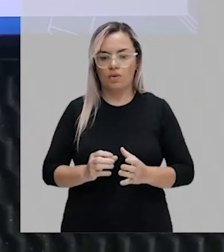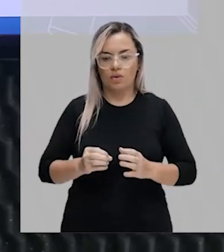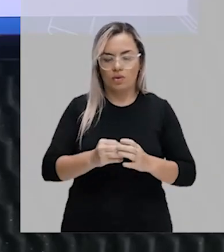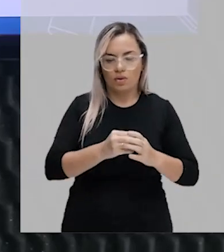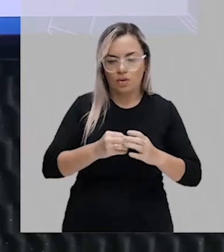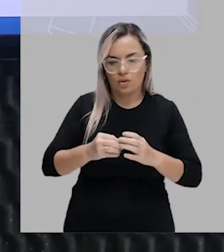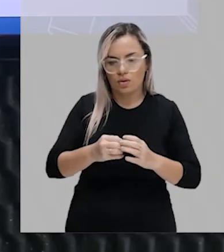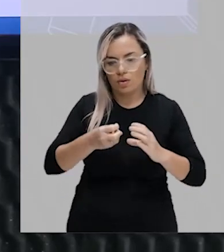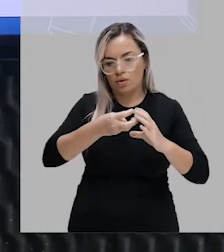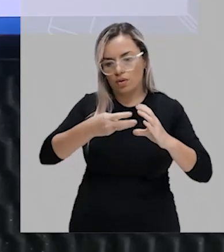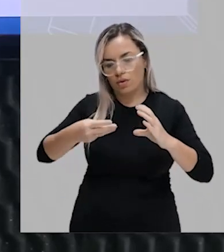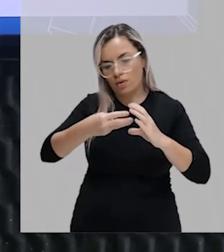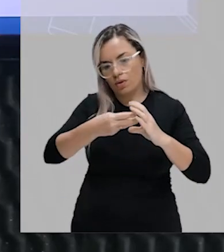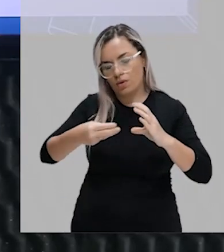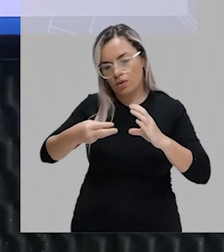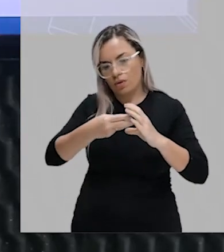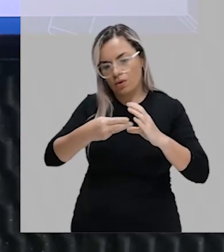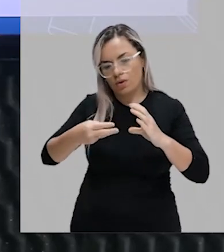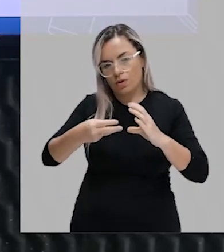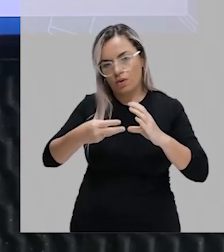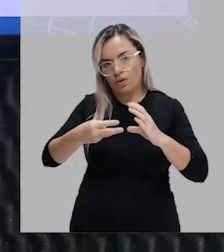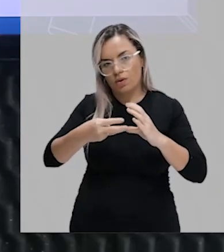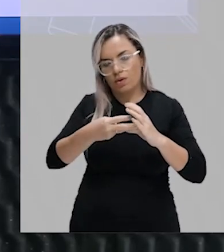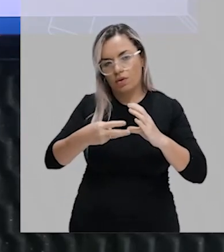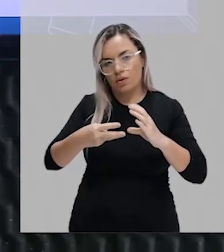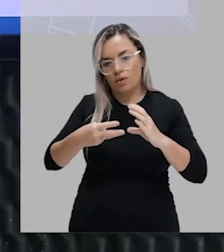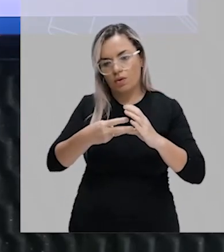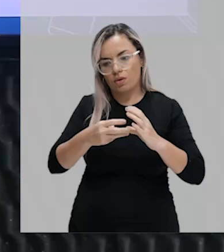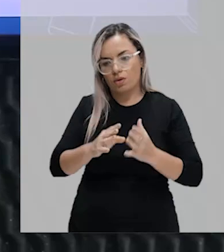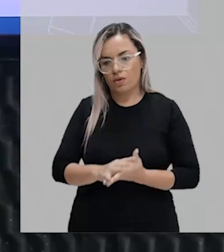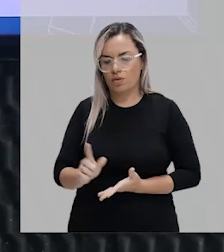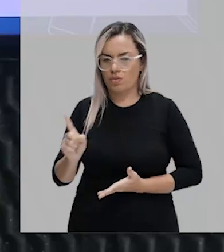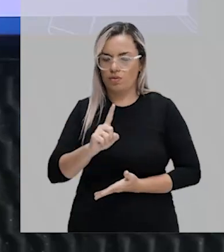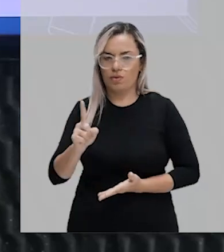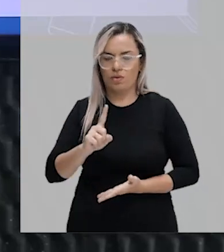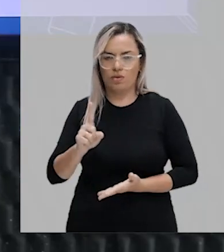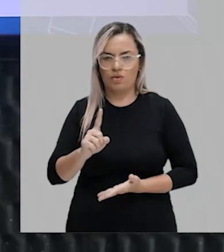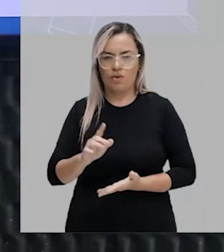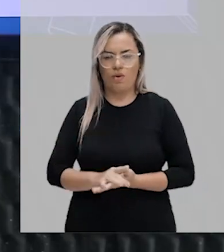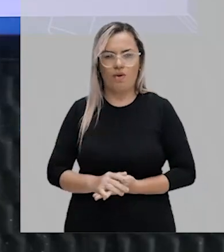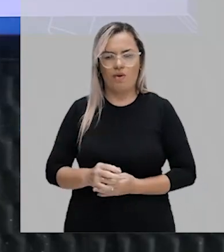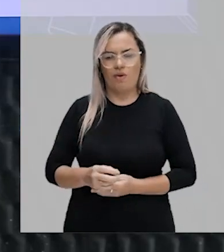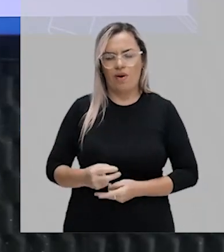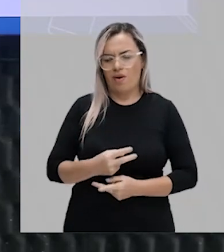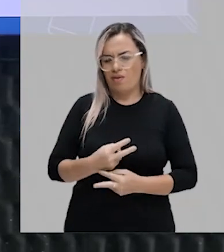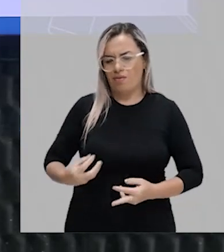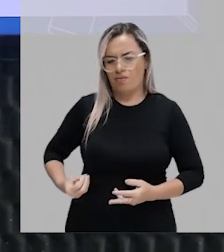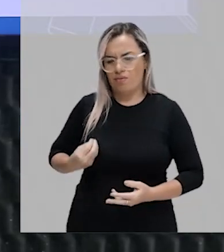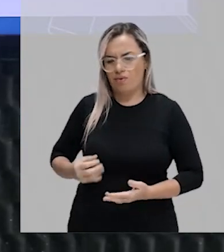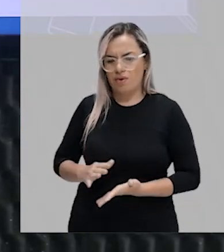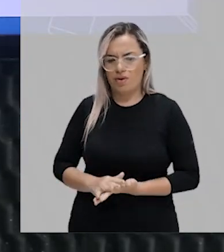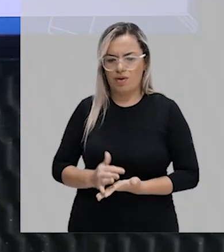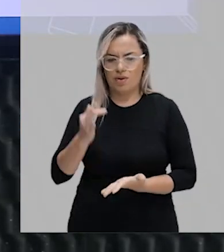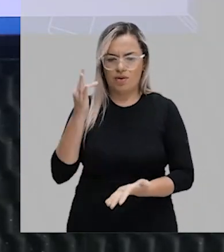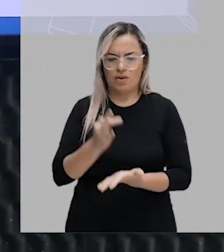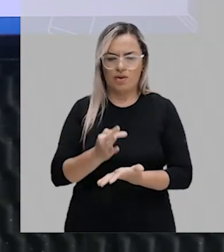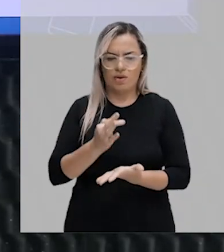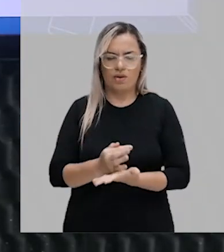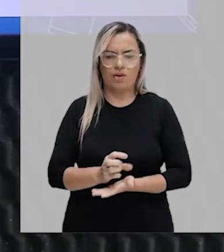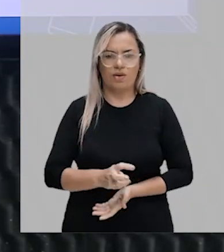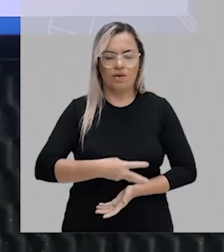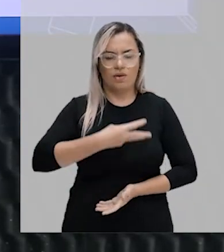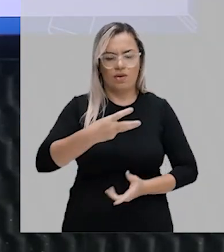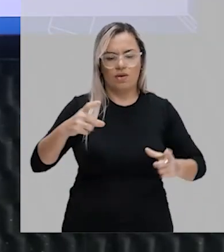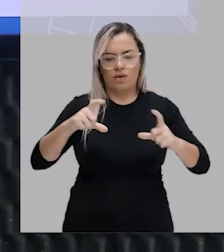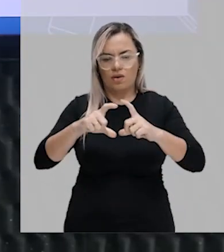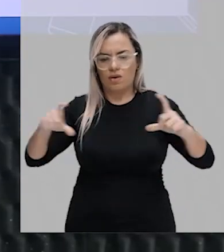primitivas. Pessoal, coacervado não eram células, não eram seres vivos. Então, a gente já pula essa daí, tá? É falsa. E a terceira,